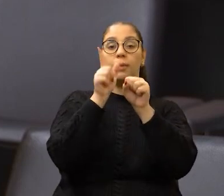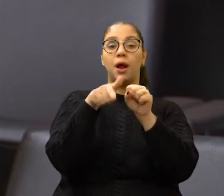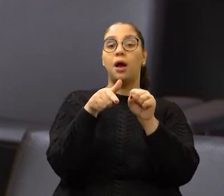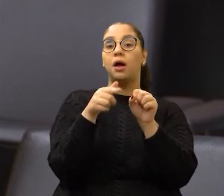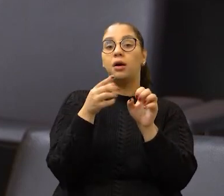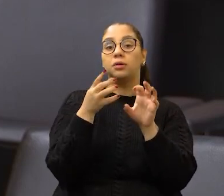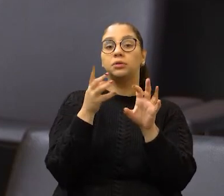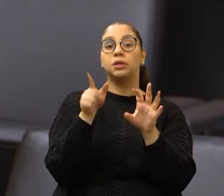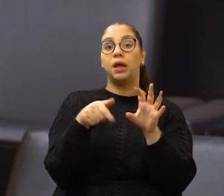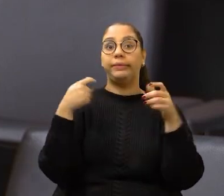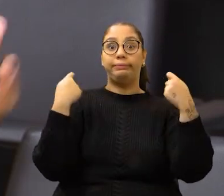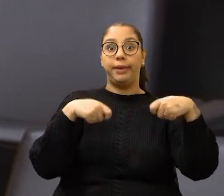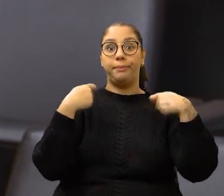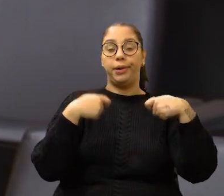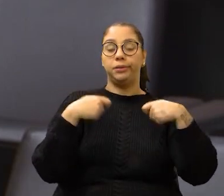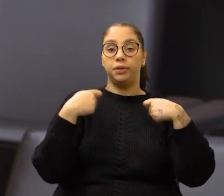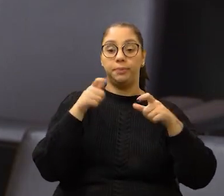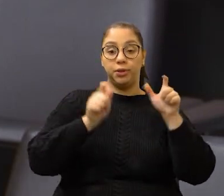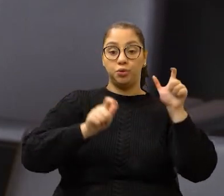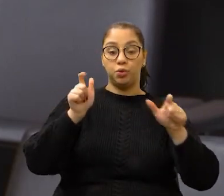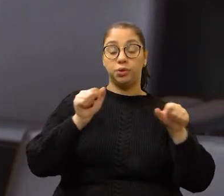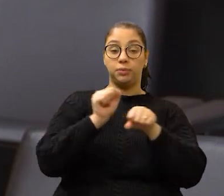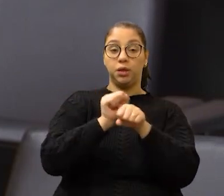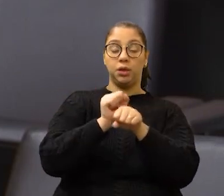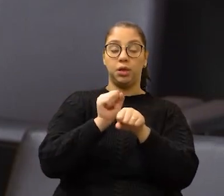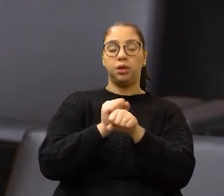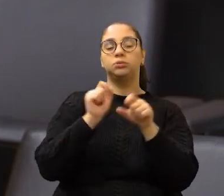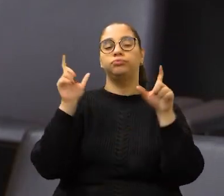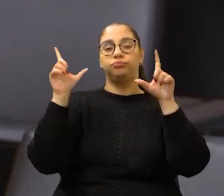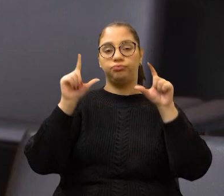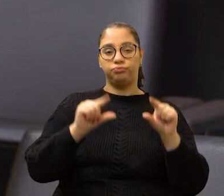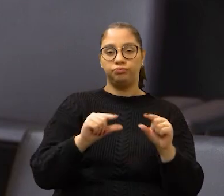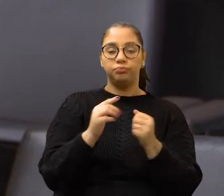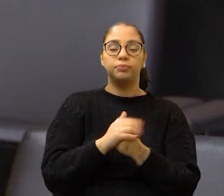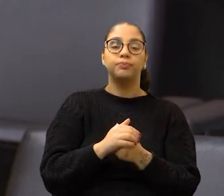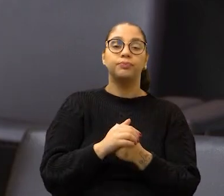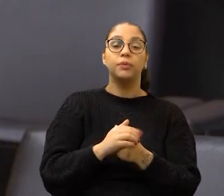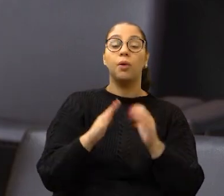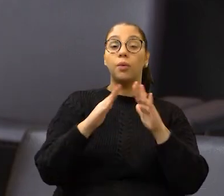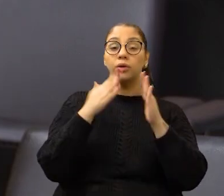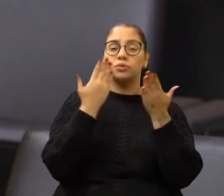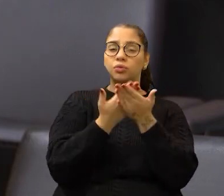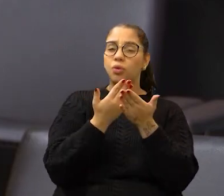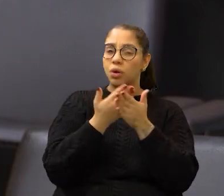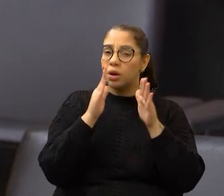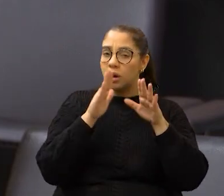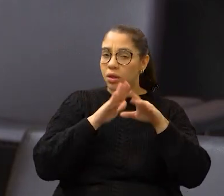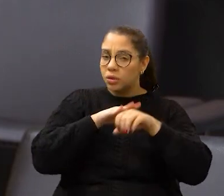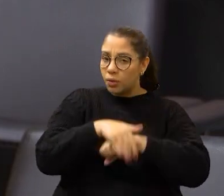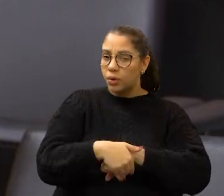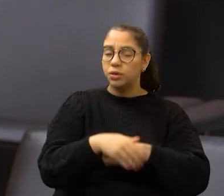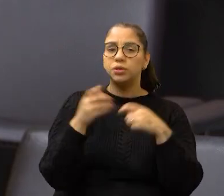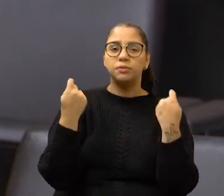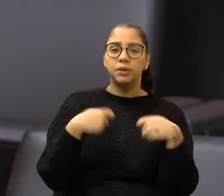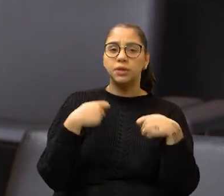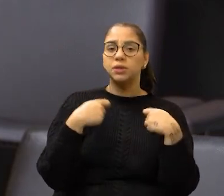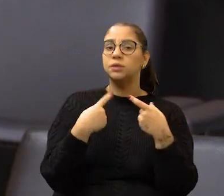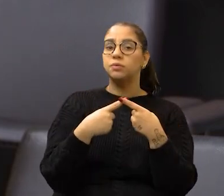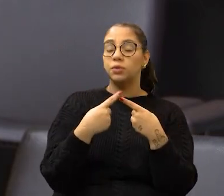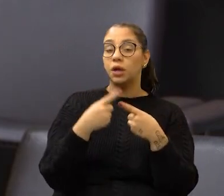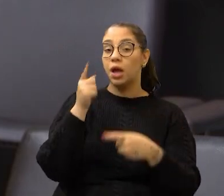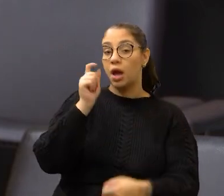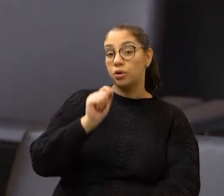construídas para eliminar essa grande demanda que existe. Então, a creche noturna, ela se faz necessária porque,